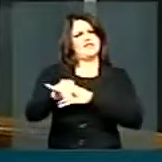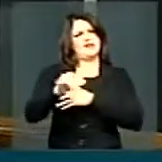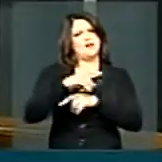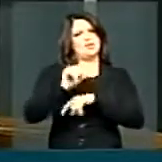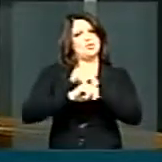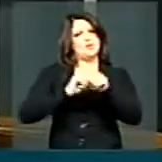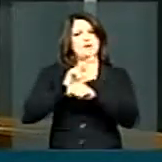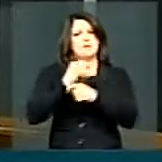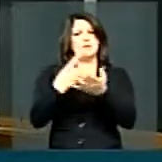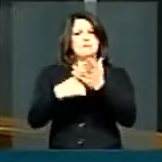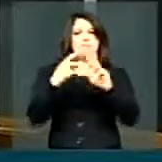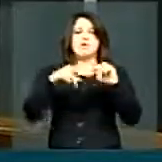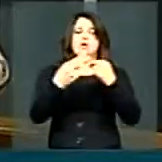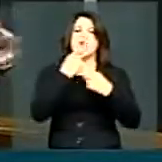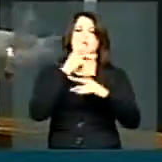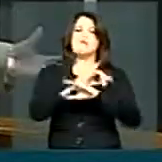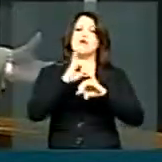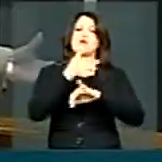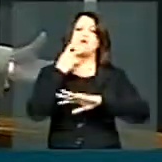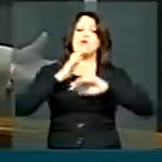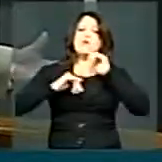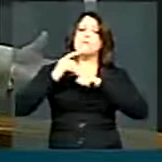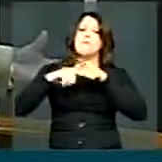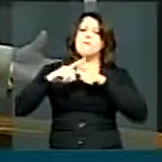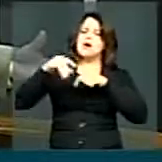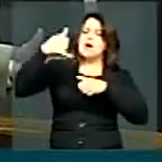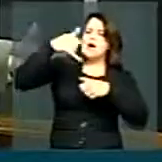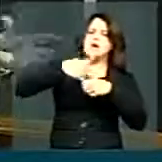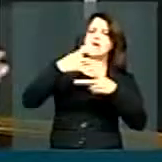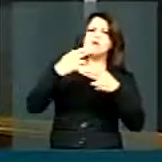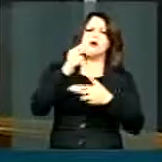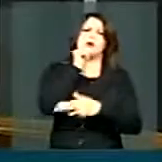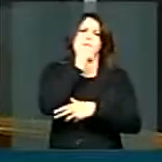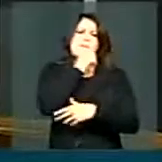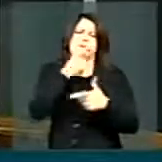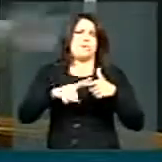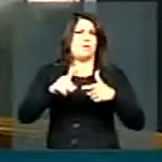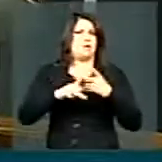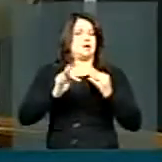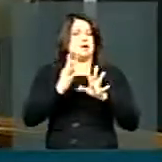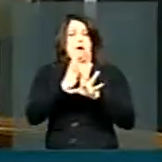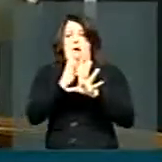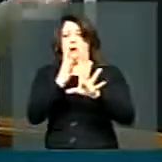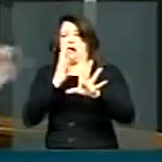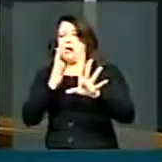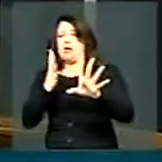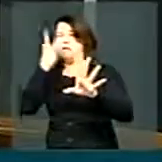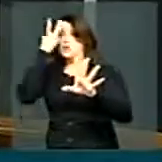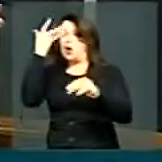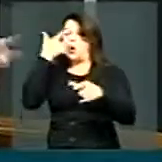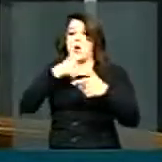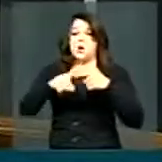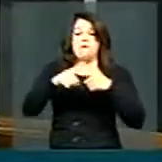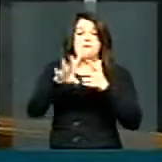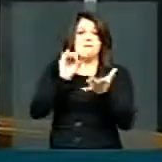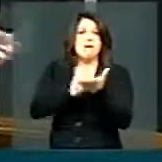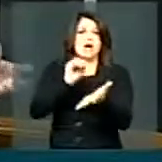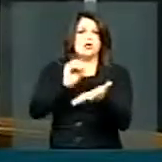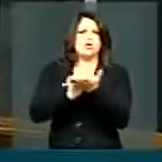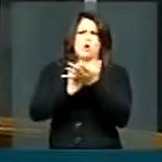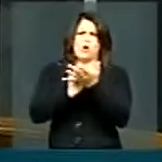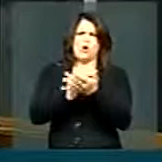audiência pública, já mencionei aqui, aquela crise do combustível que houve no Amapá, onde filas enormes, quilométricas, se